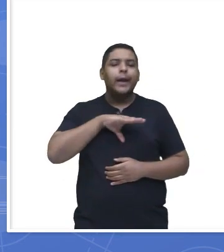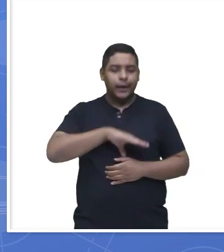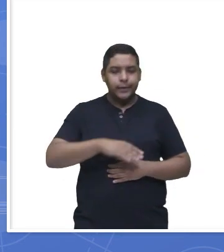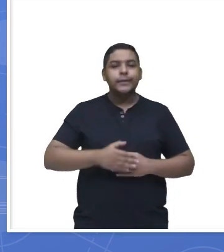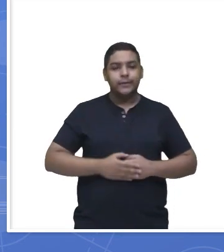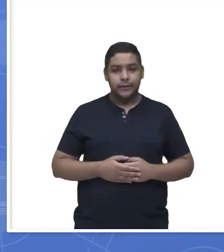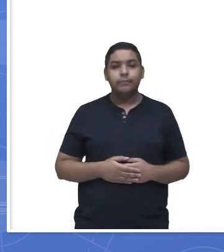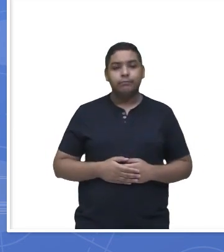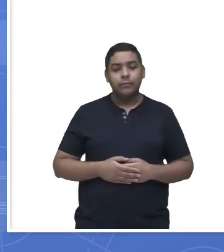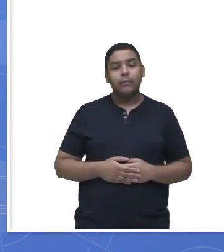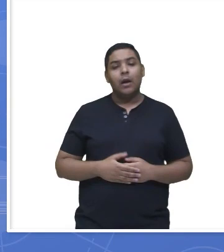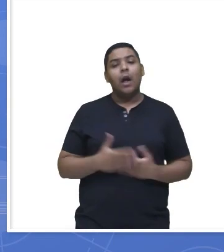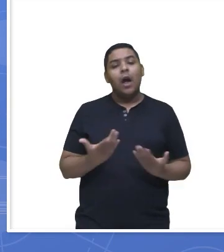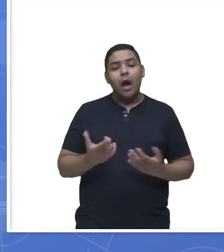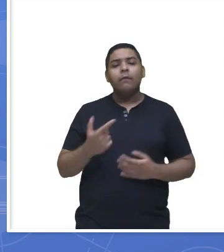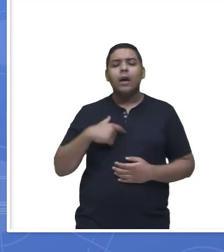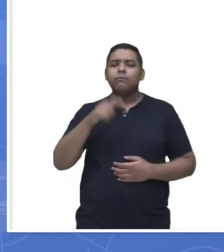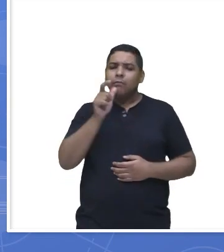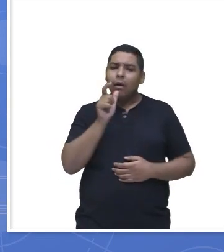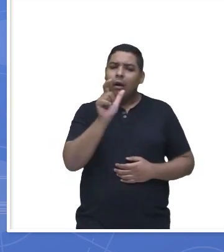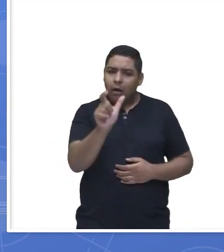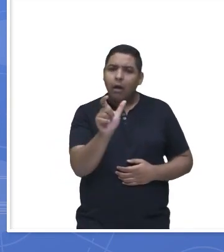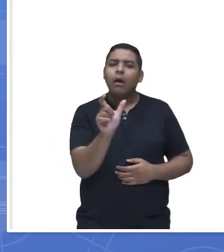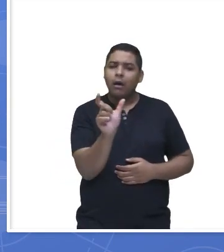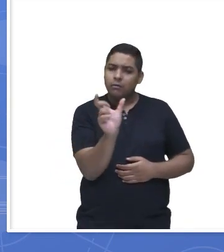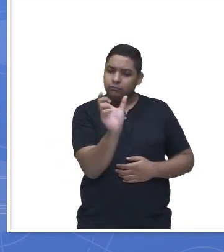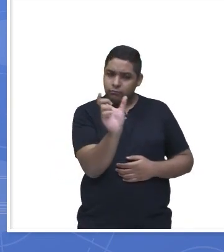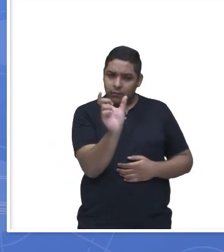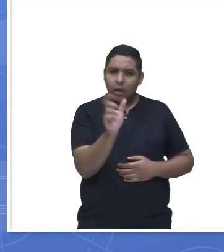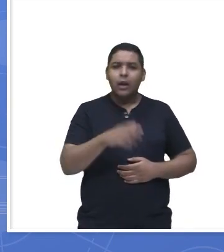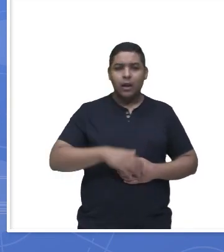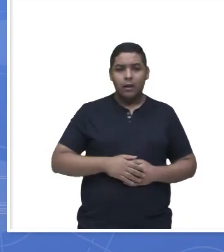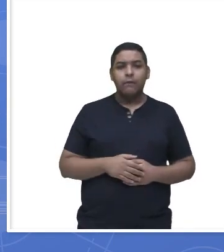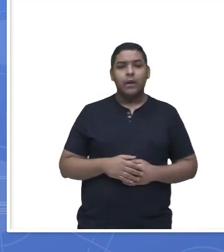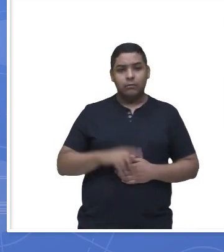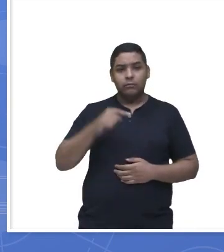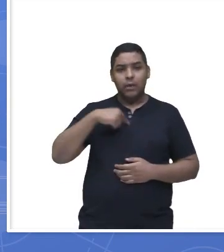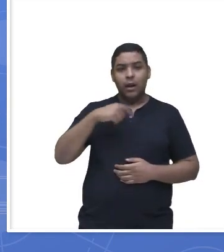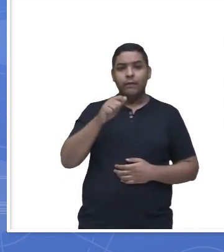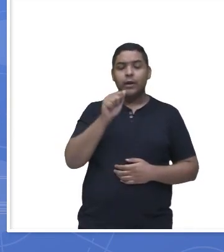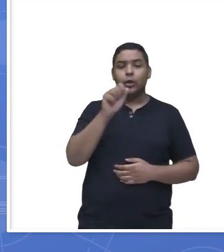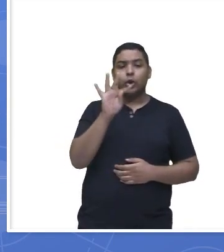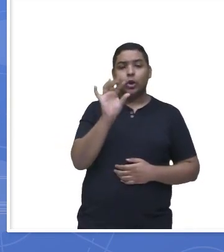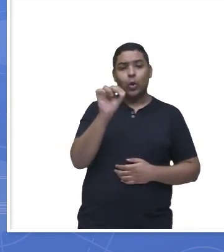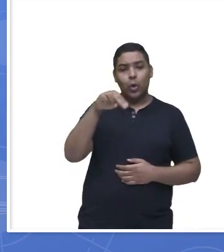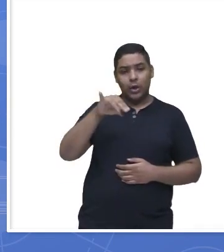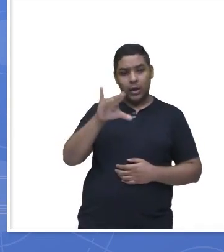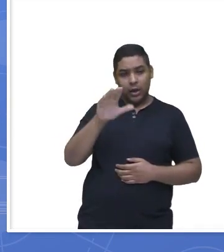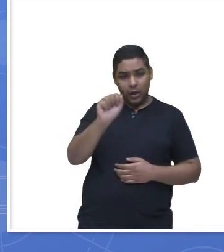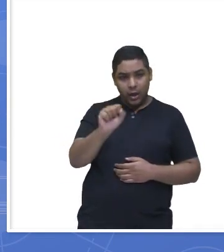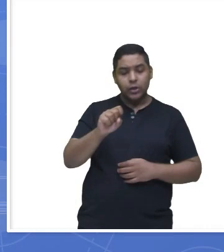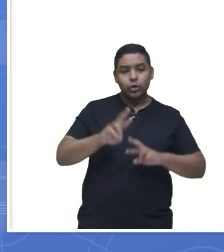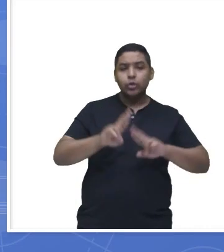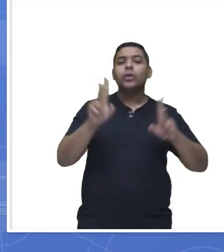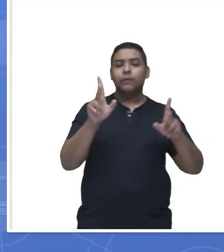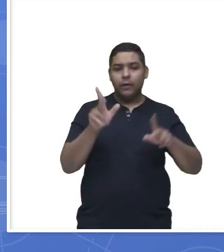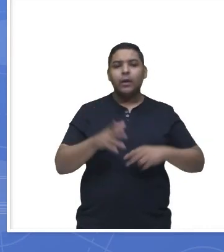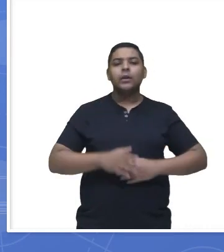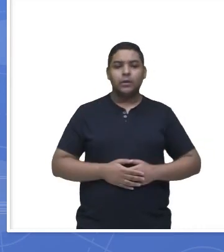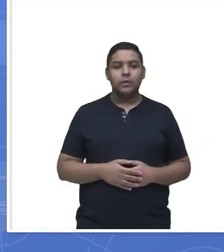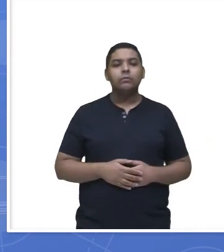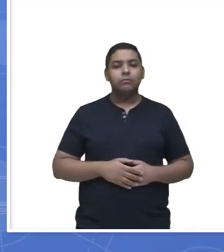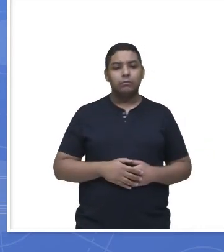Porém, quando a gente vai pronunciá-las, as sílabas tônicas, elas são diferentes. No caso da nossa questão, como vocês